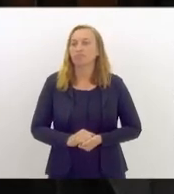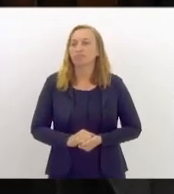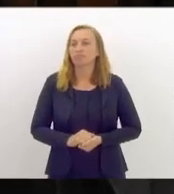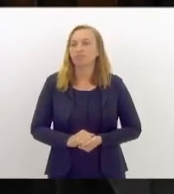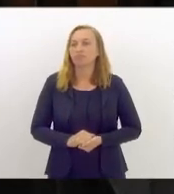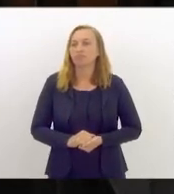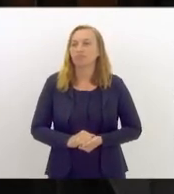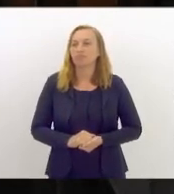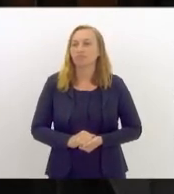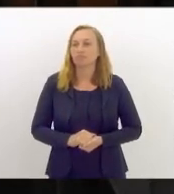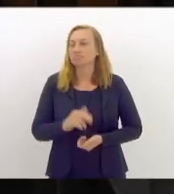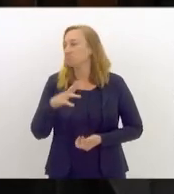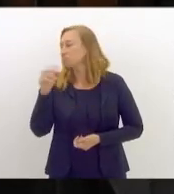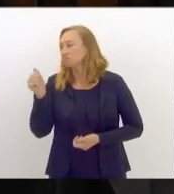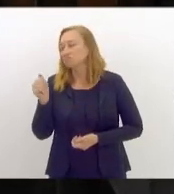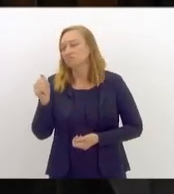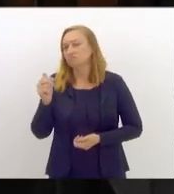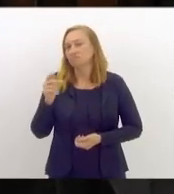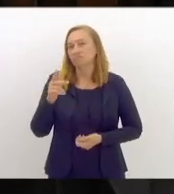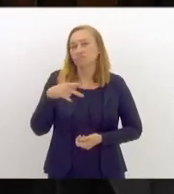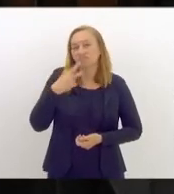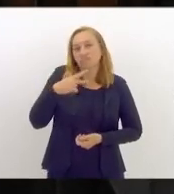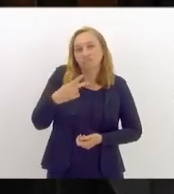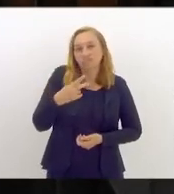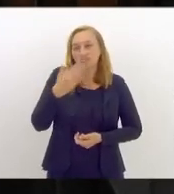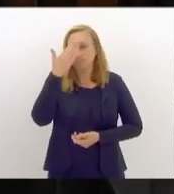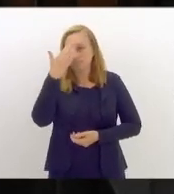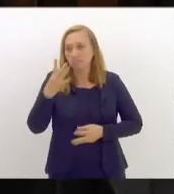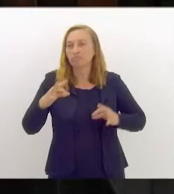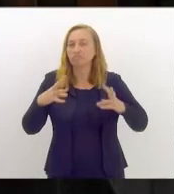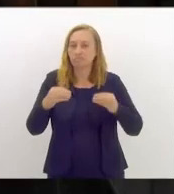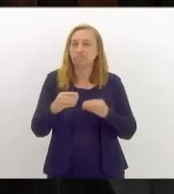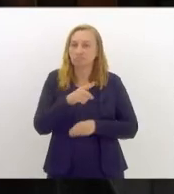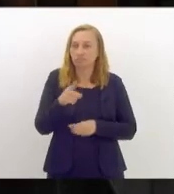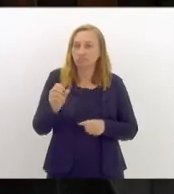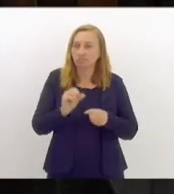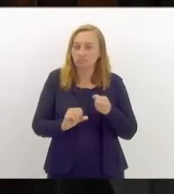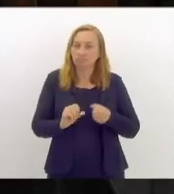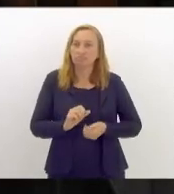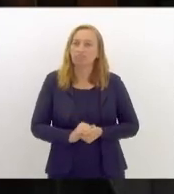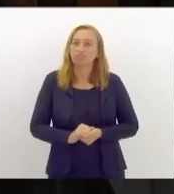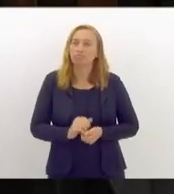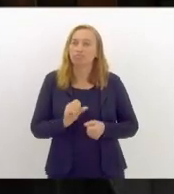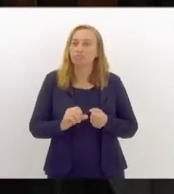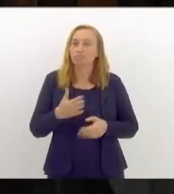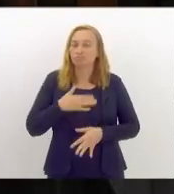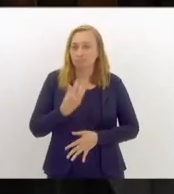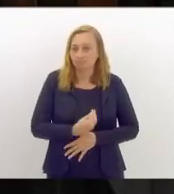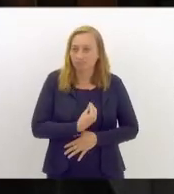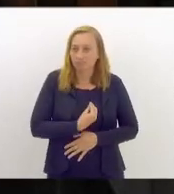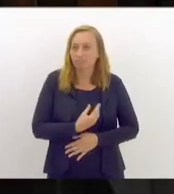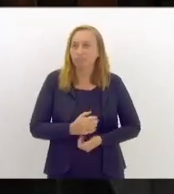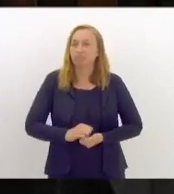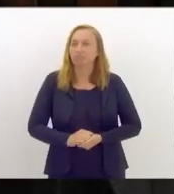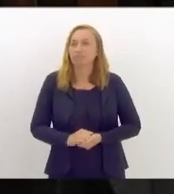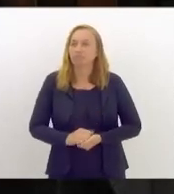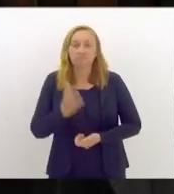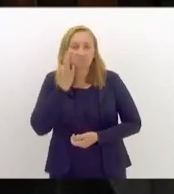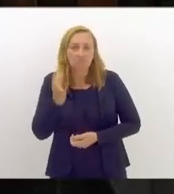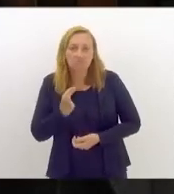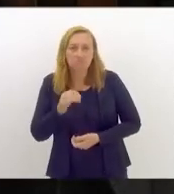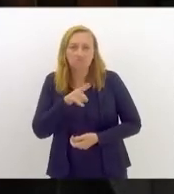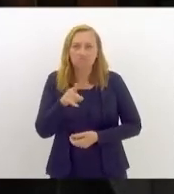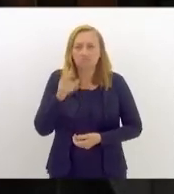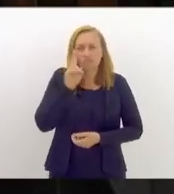eu não nunca vou cansar de te elogiar e te agradecer por tudo que você faz e fez por mim não sei se você